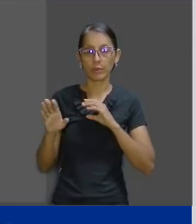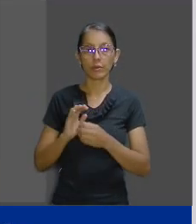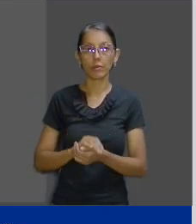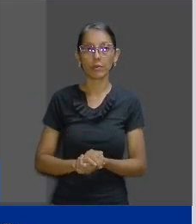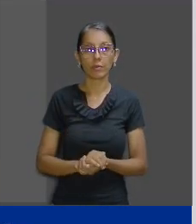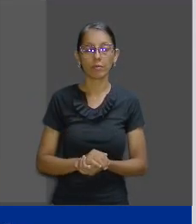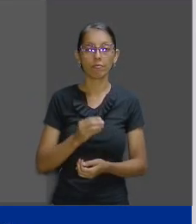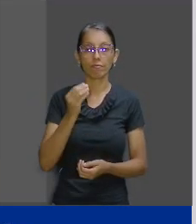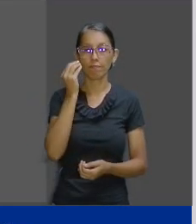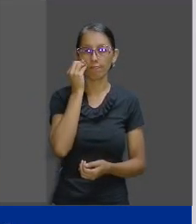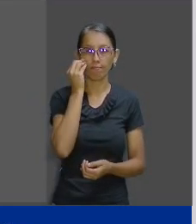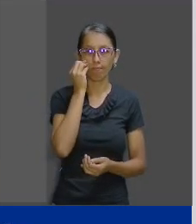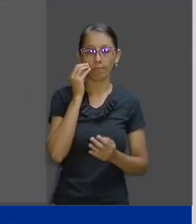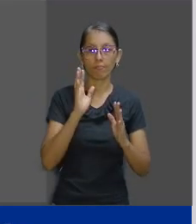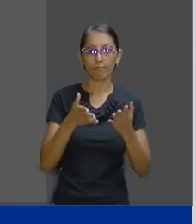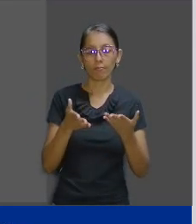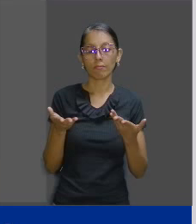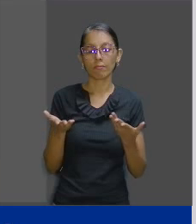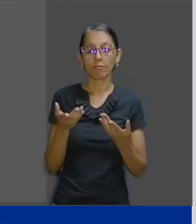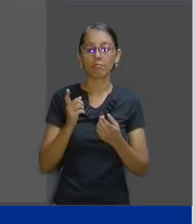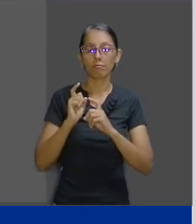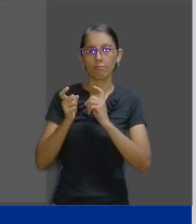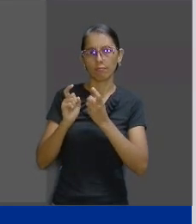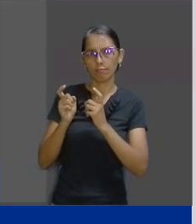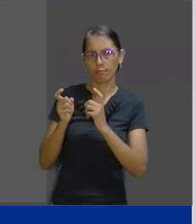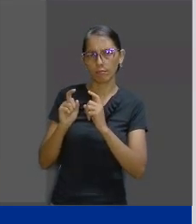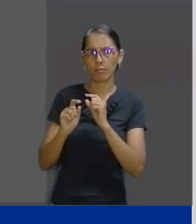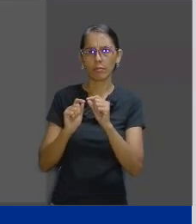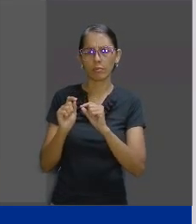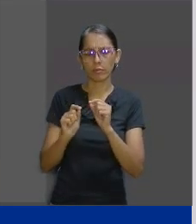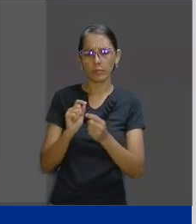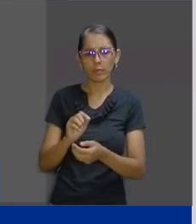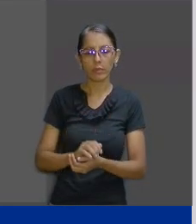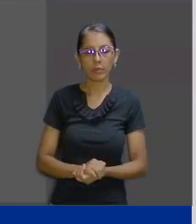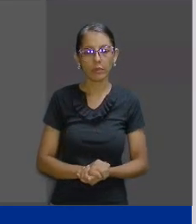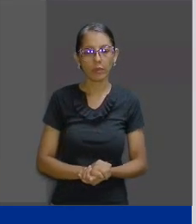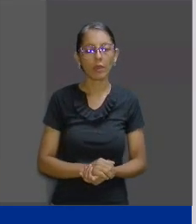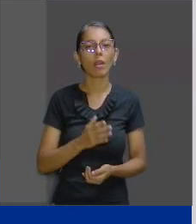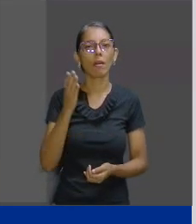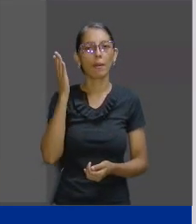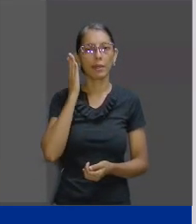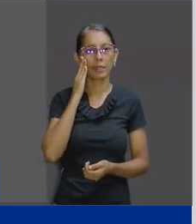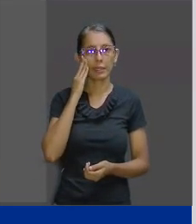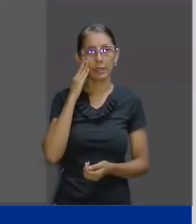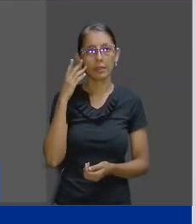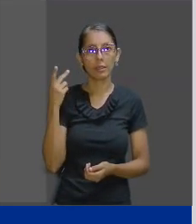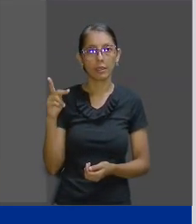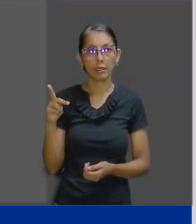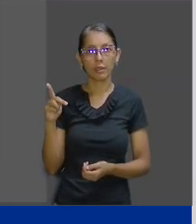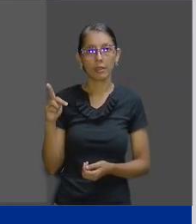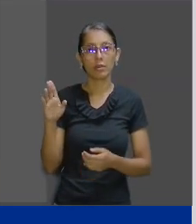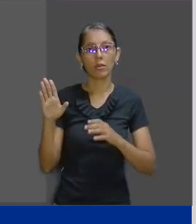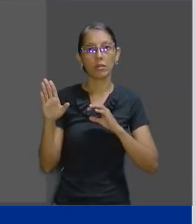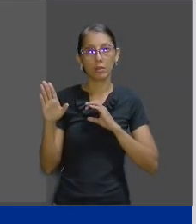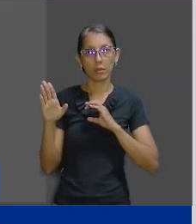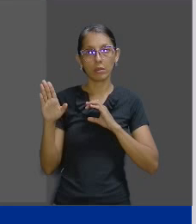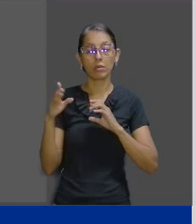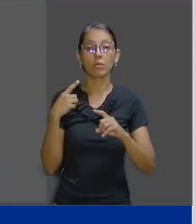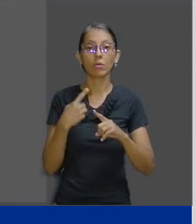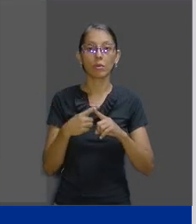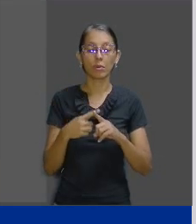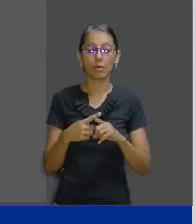excelências, que nós sabemos que é tido entre o Júlio e o Jorge Amanajás, porque foi extraído do celular do Júlio, e